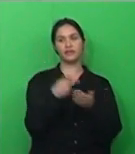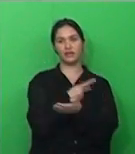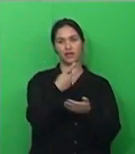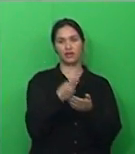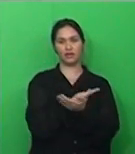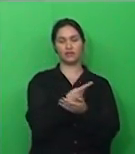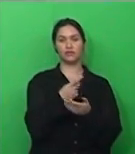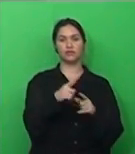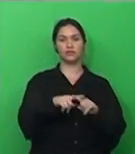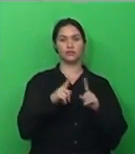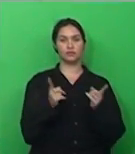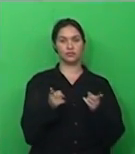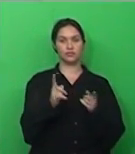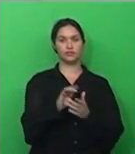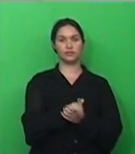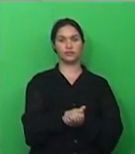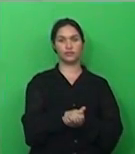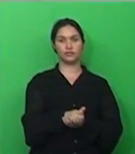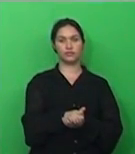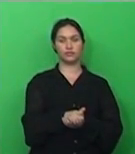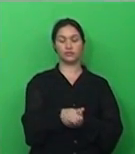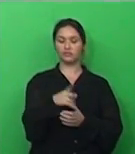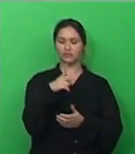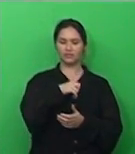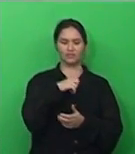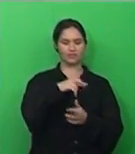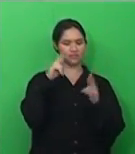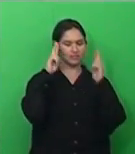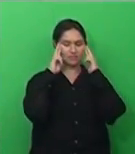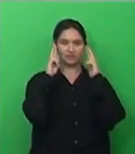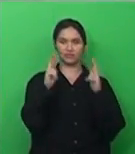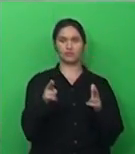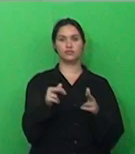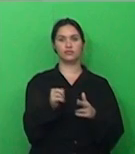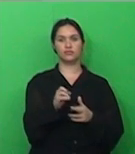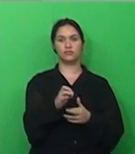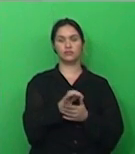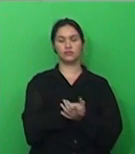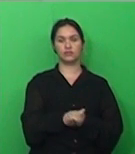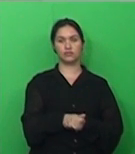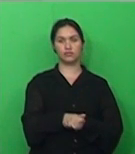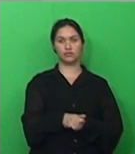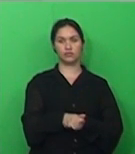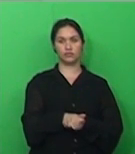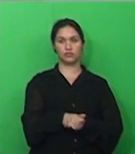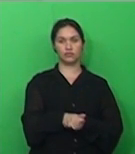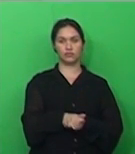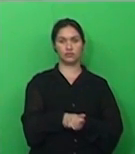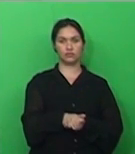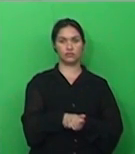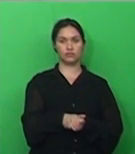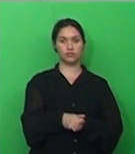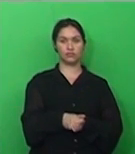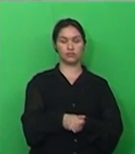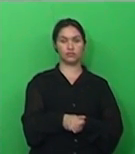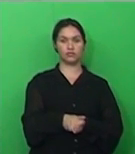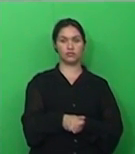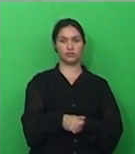pedestre. Mas, poxa vida, é conscientização, gente. Nós temos que mobilizar, mexer, motivar, conscientizar, educar as